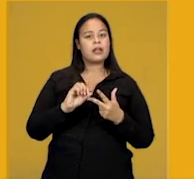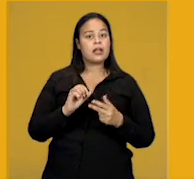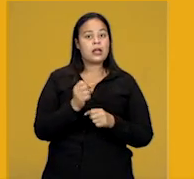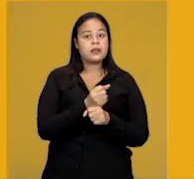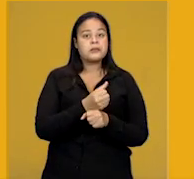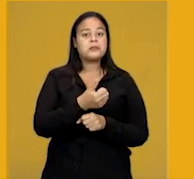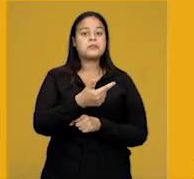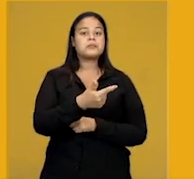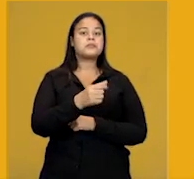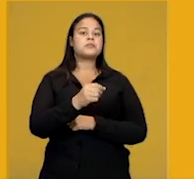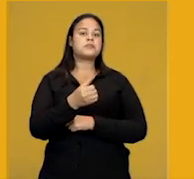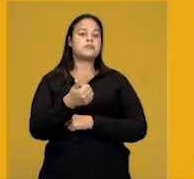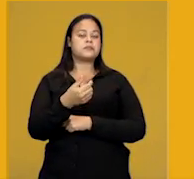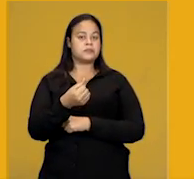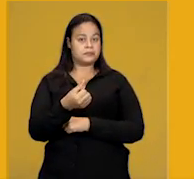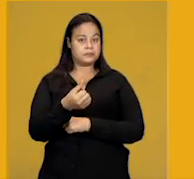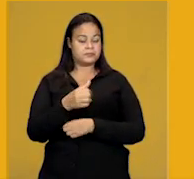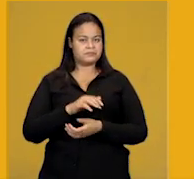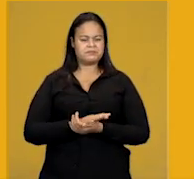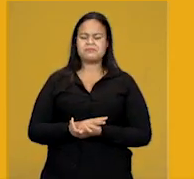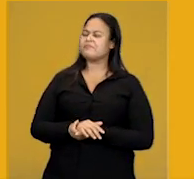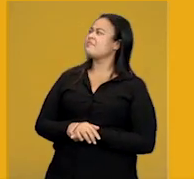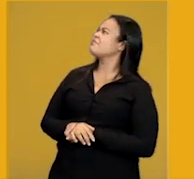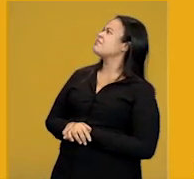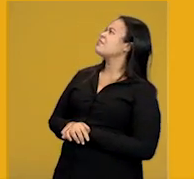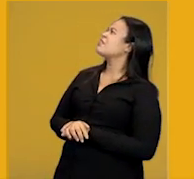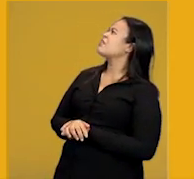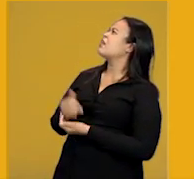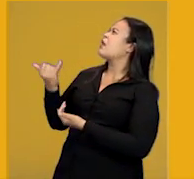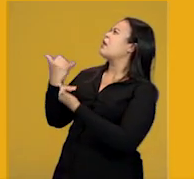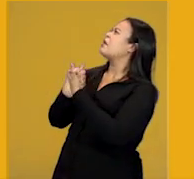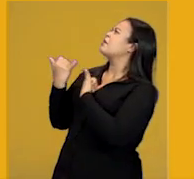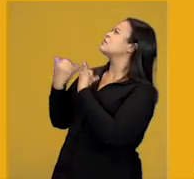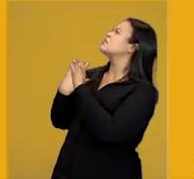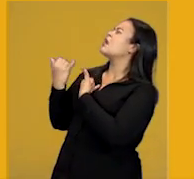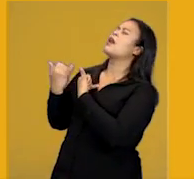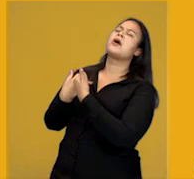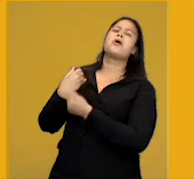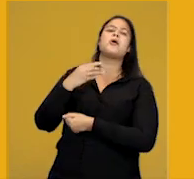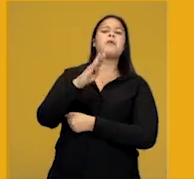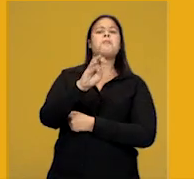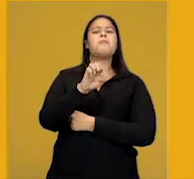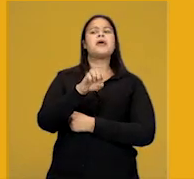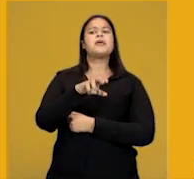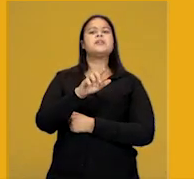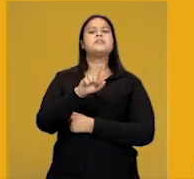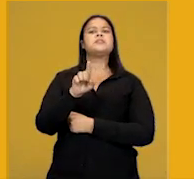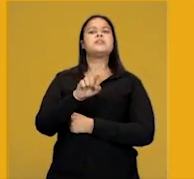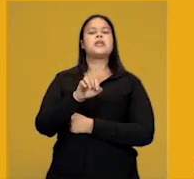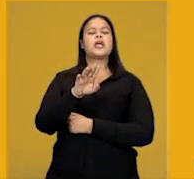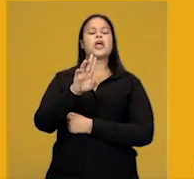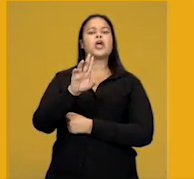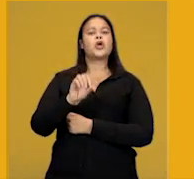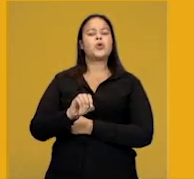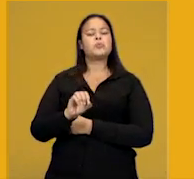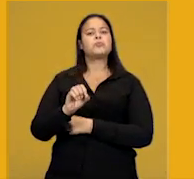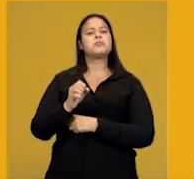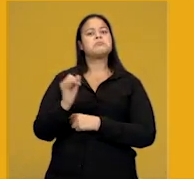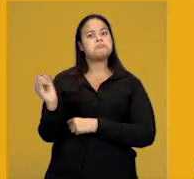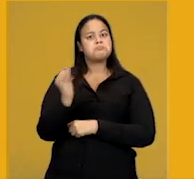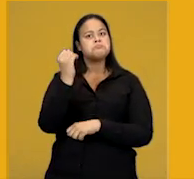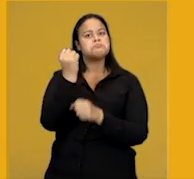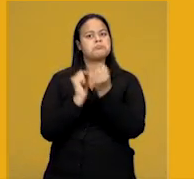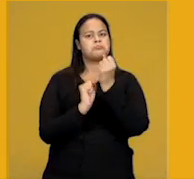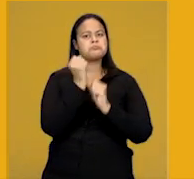2016. Ele diz que o benzeno é um solvente importante na indústria, né? Ele pode ser obtido